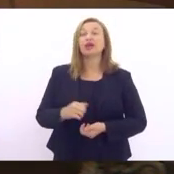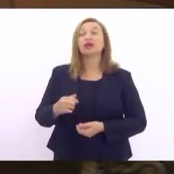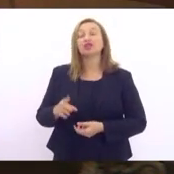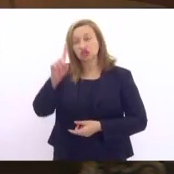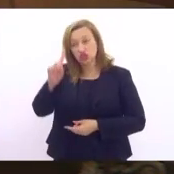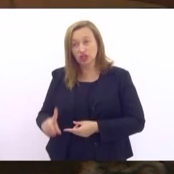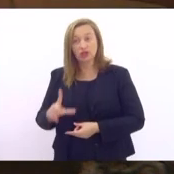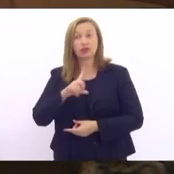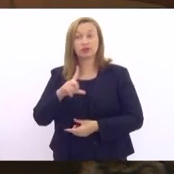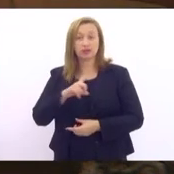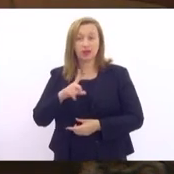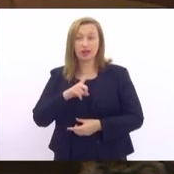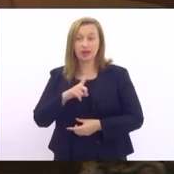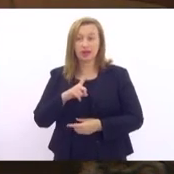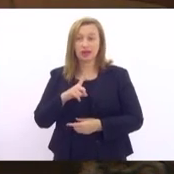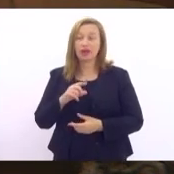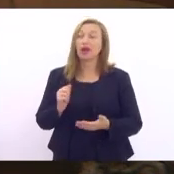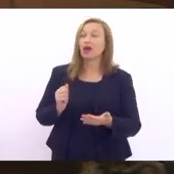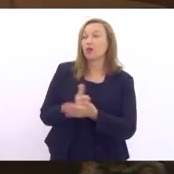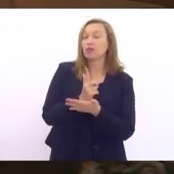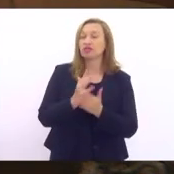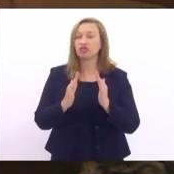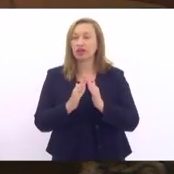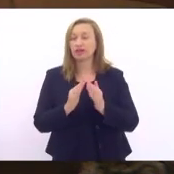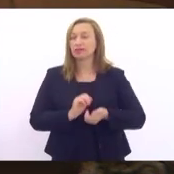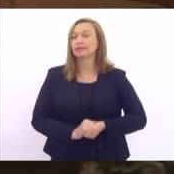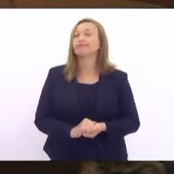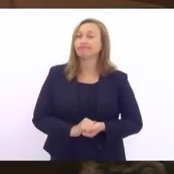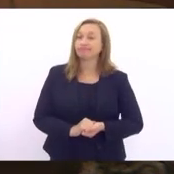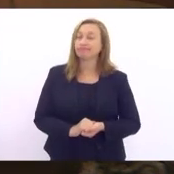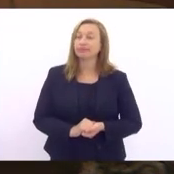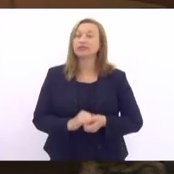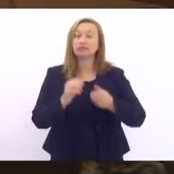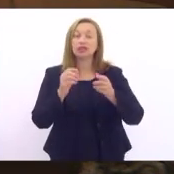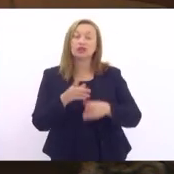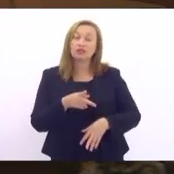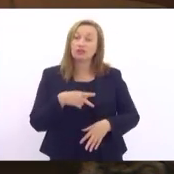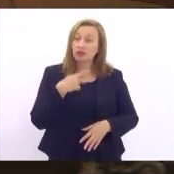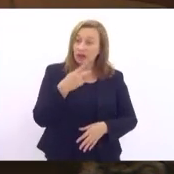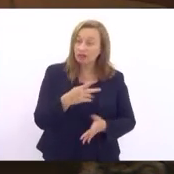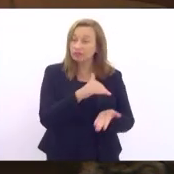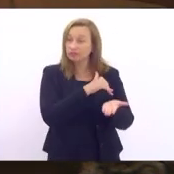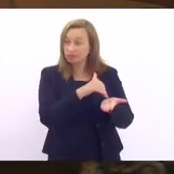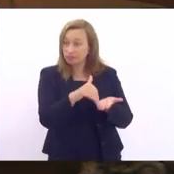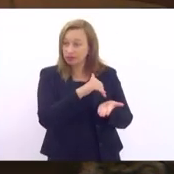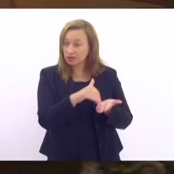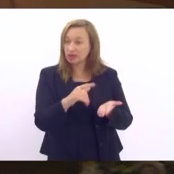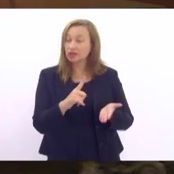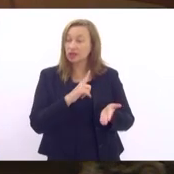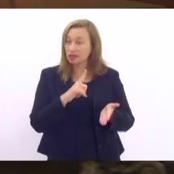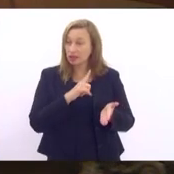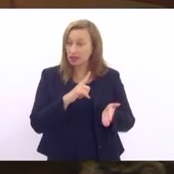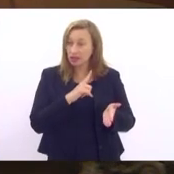alertou a secretaria de que a gente tem um déficit muito concentrado na primeira faixa,